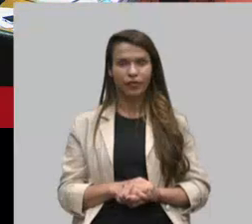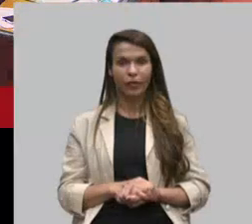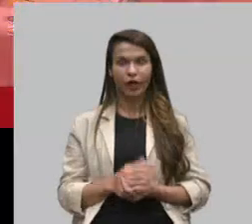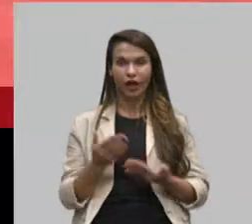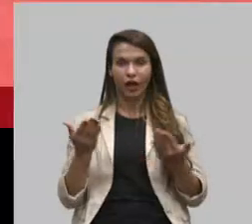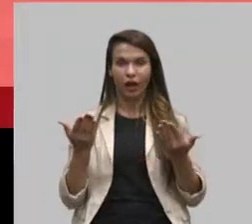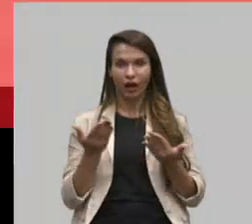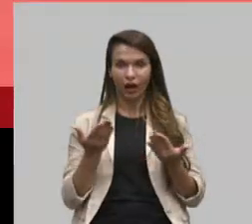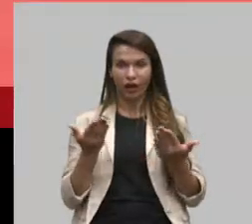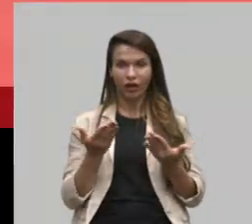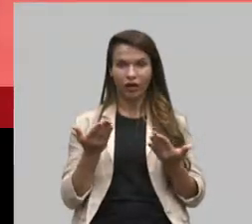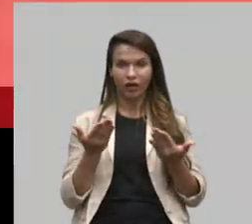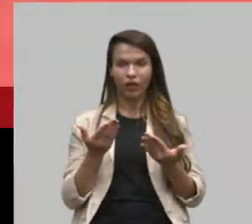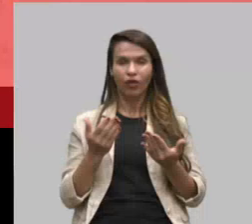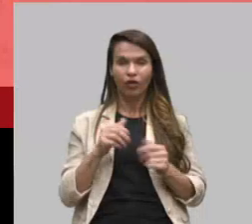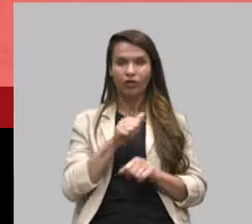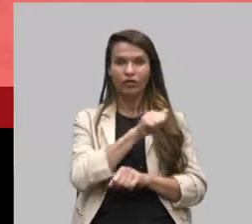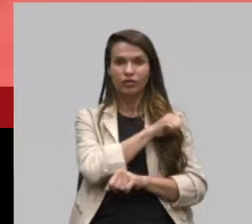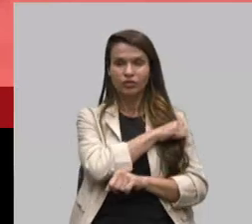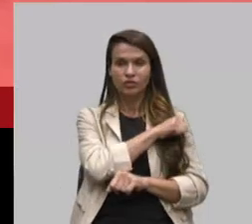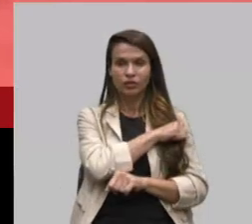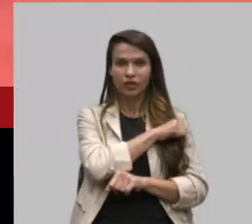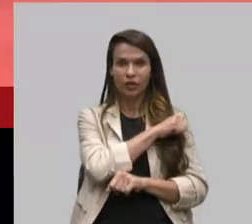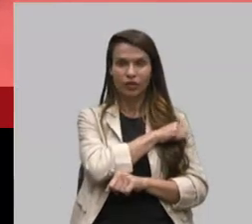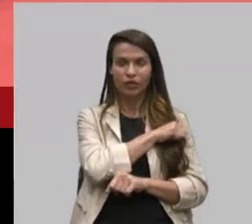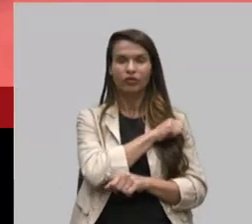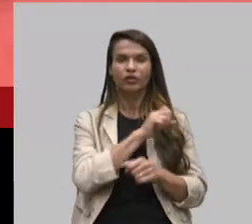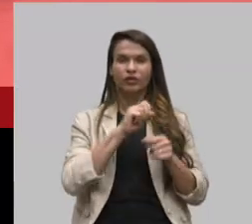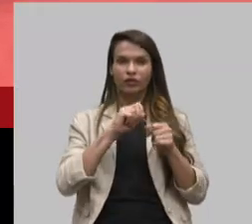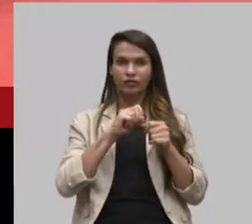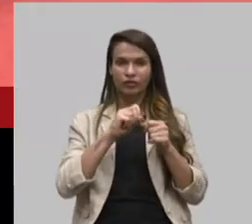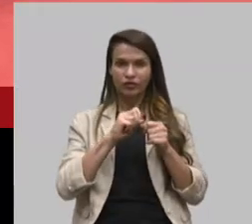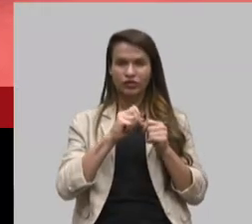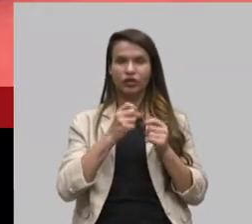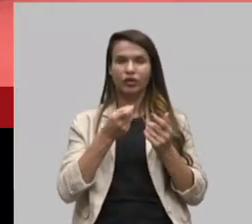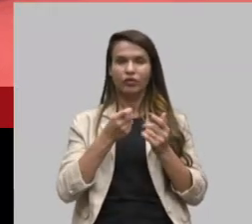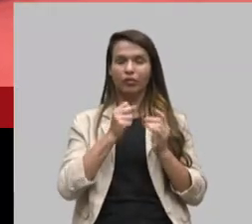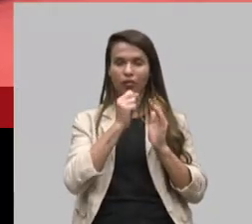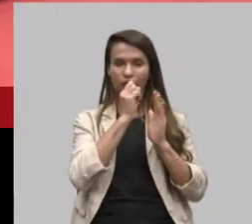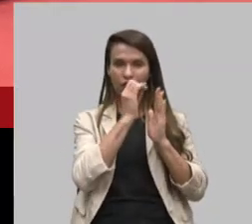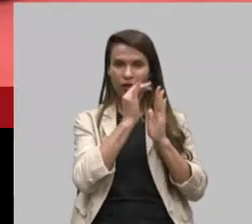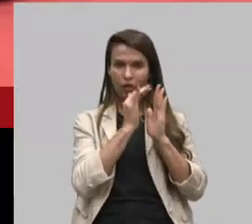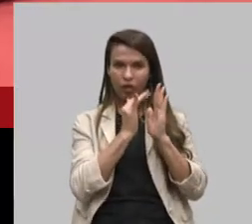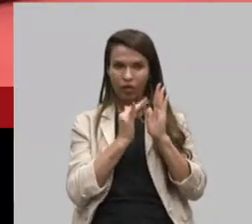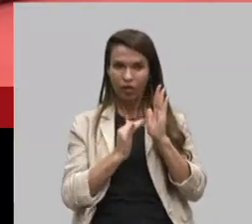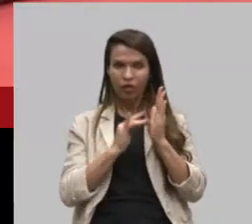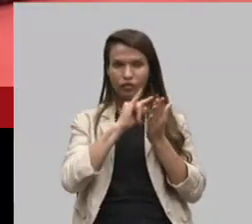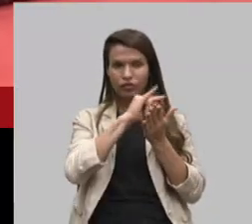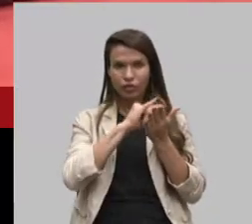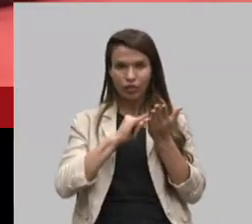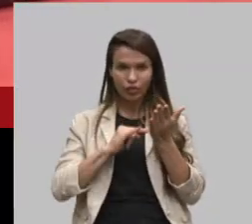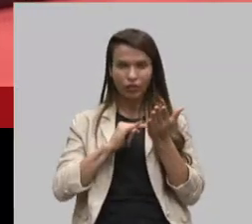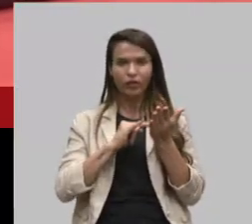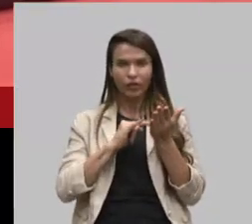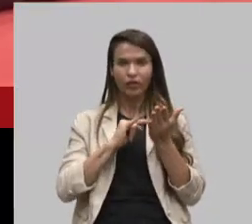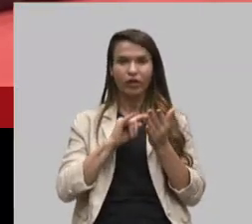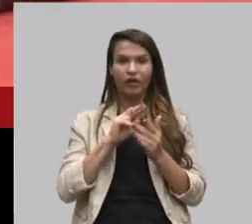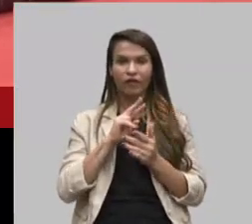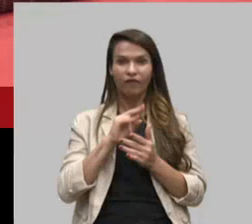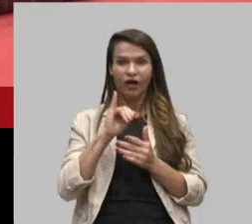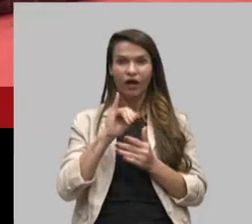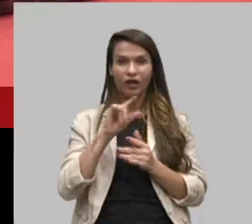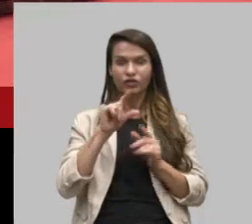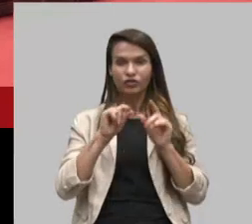outroo estudantes então Eh fizeram ou preencheram né a o documento que que vai escolher as